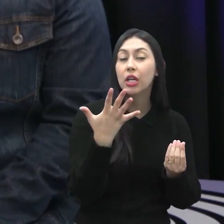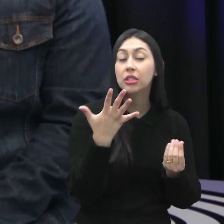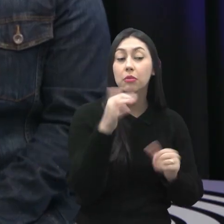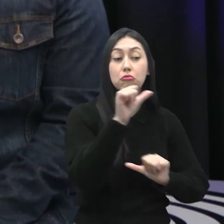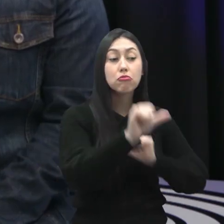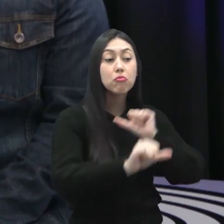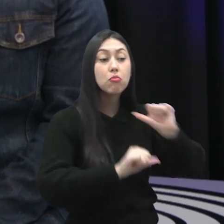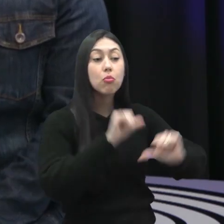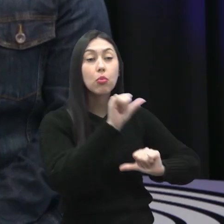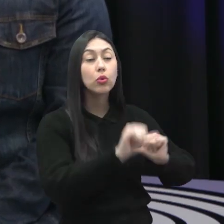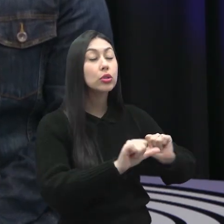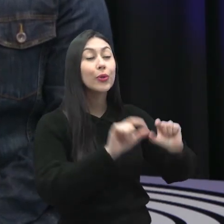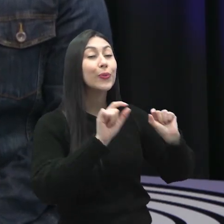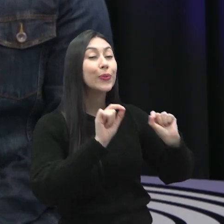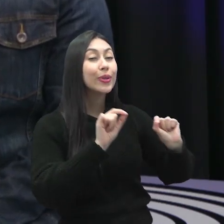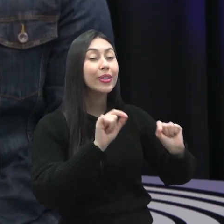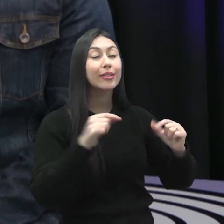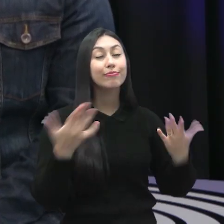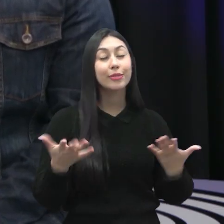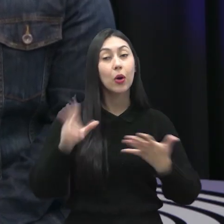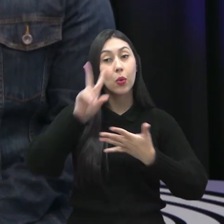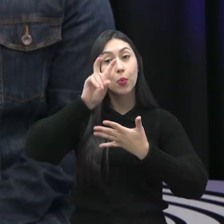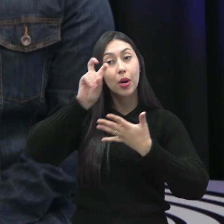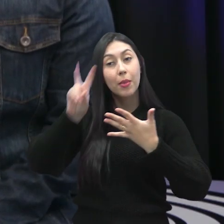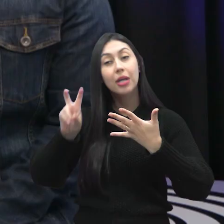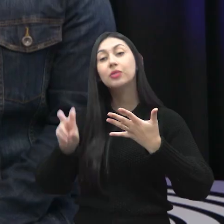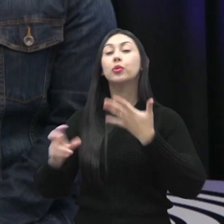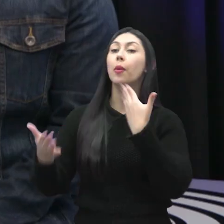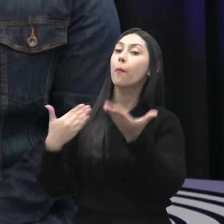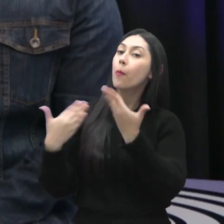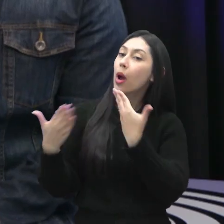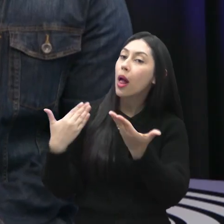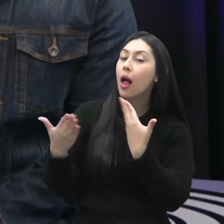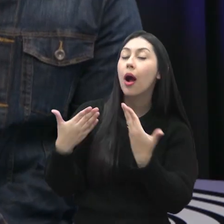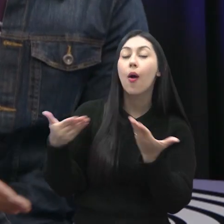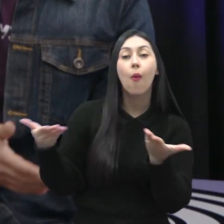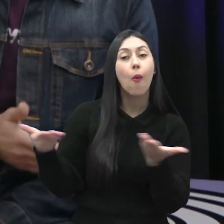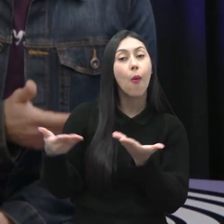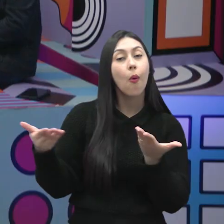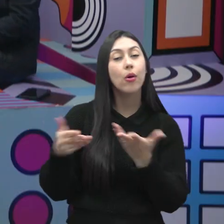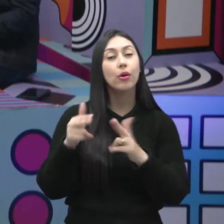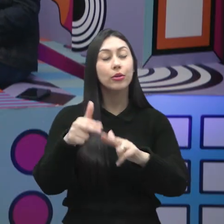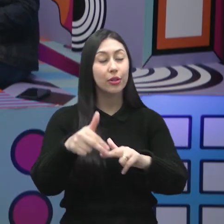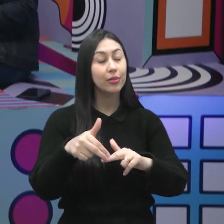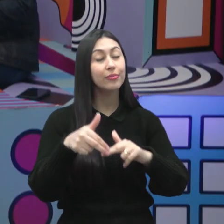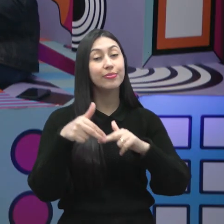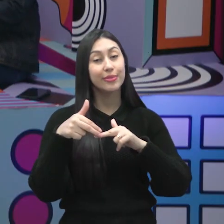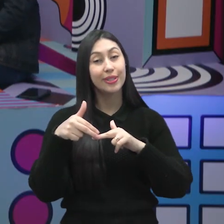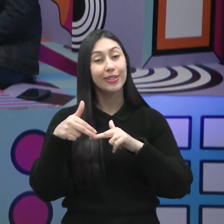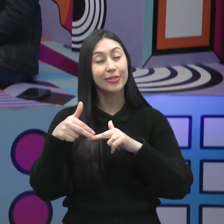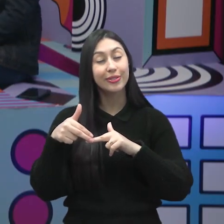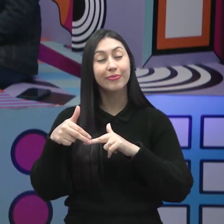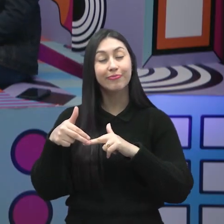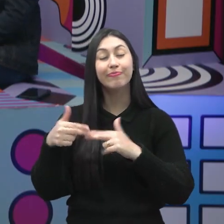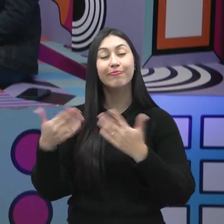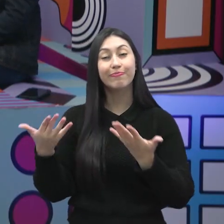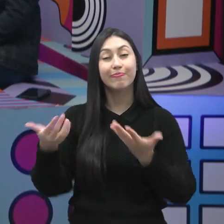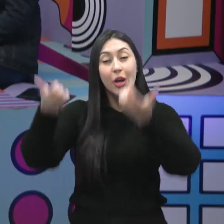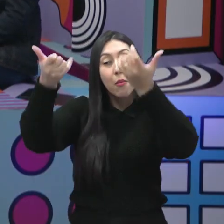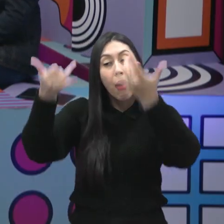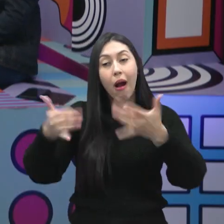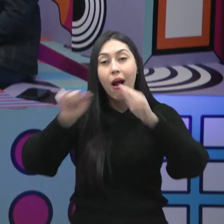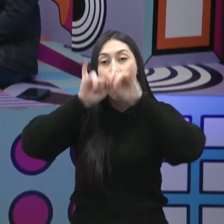na vida de quem faz? São tópicos que a gente vai debater na nossa conversa de hoje e para falar sobre tudo isso, de forma